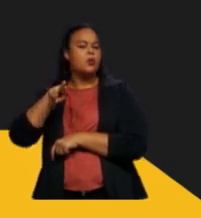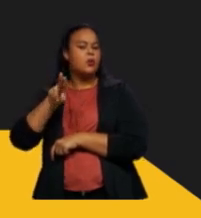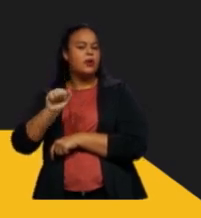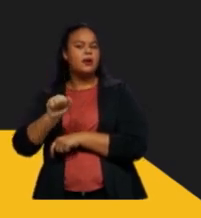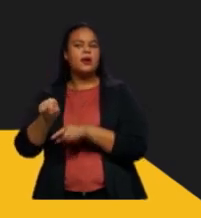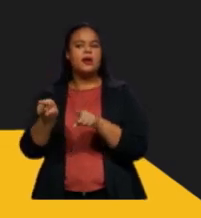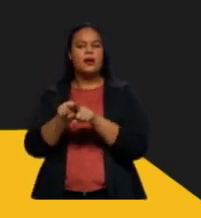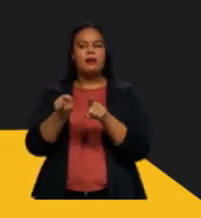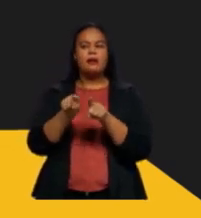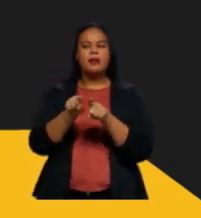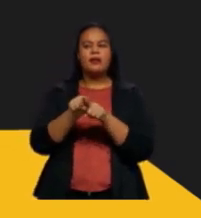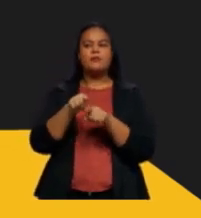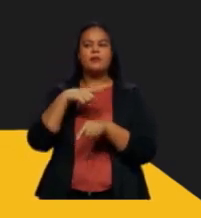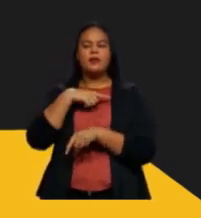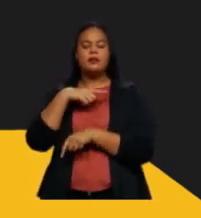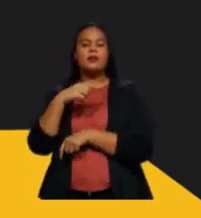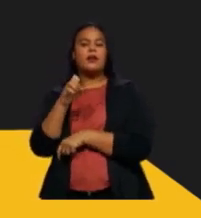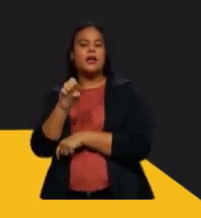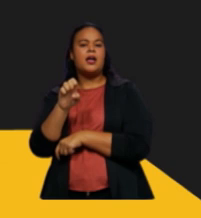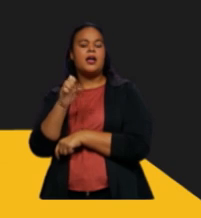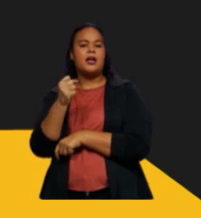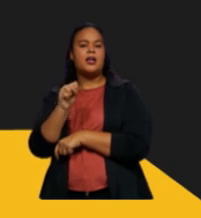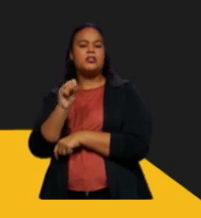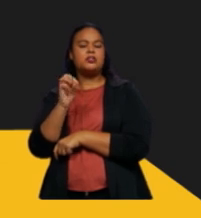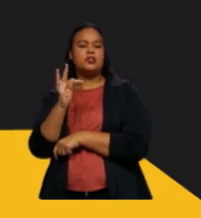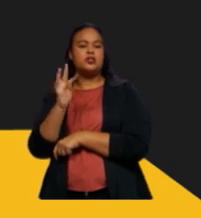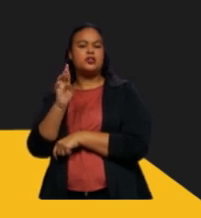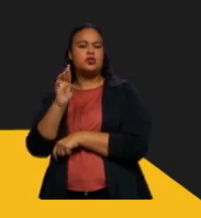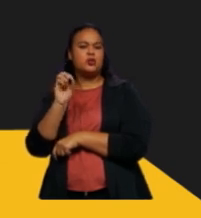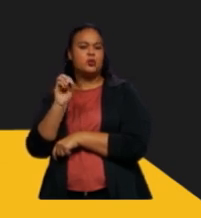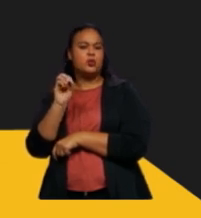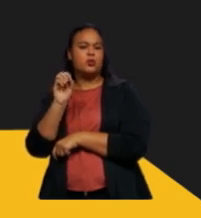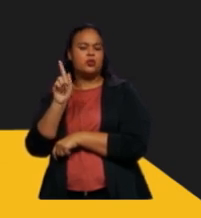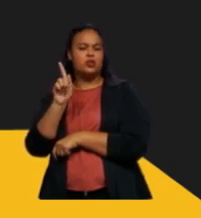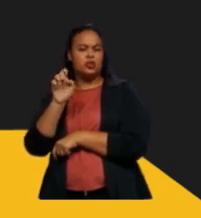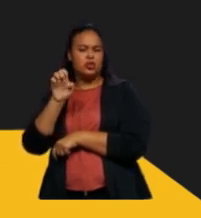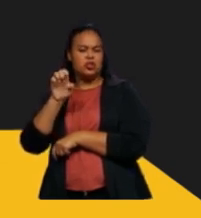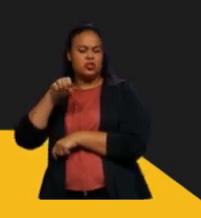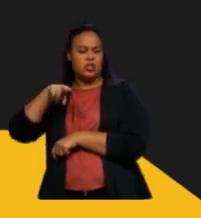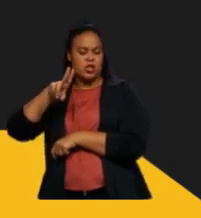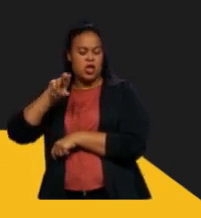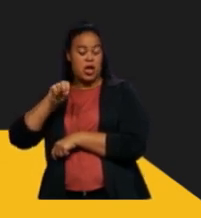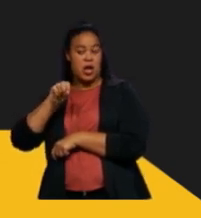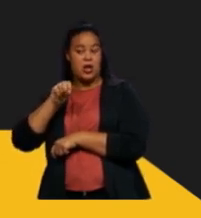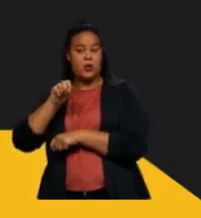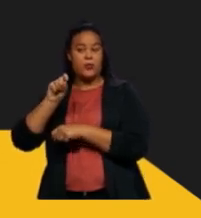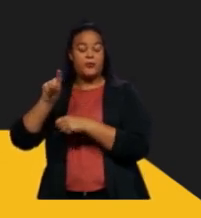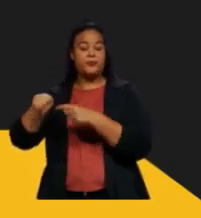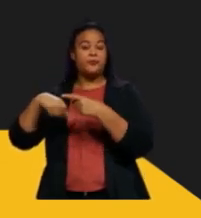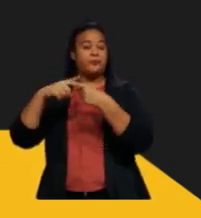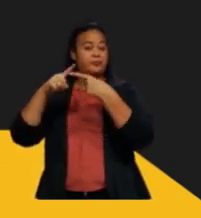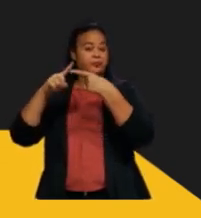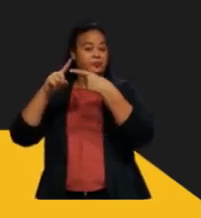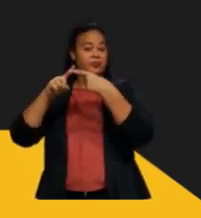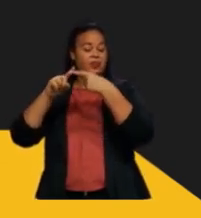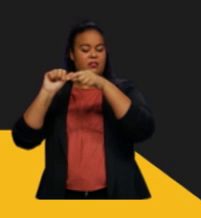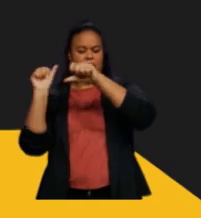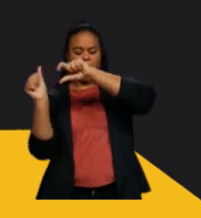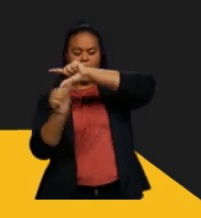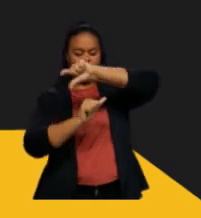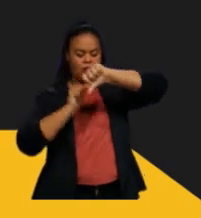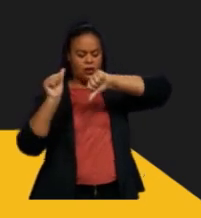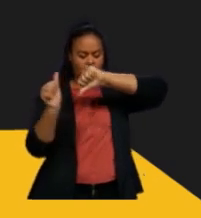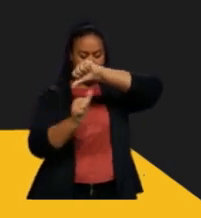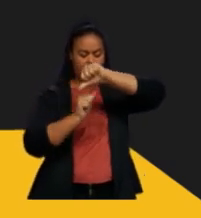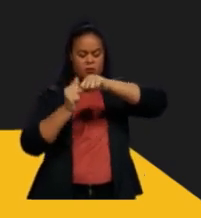a testosterona que vai liberar todas essas mudanças no seu corpo, como já foi falado,